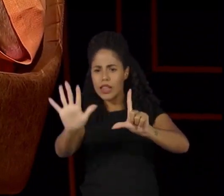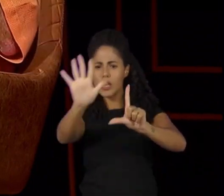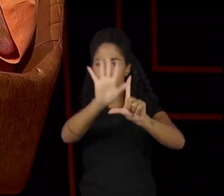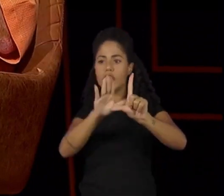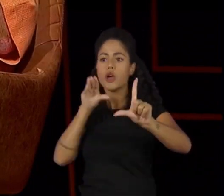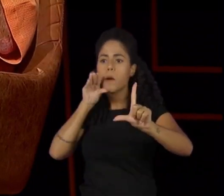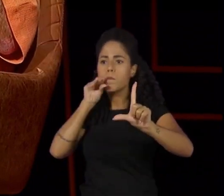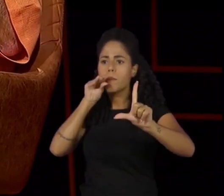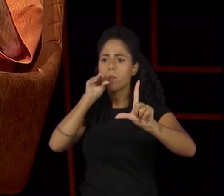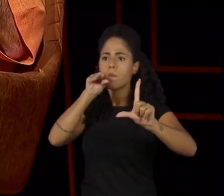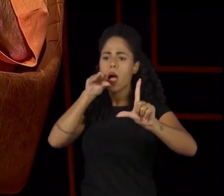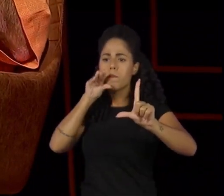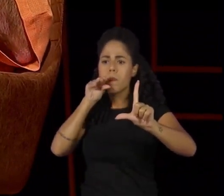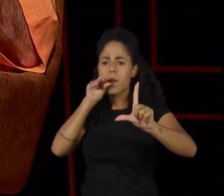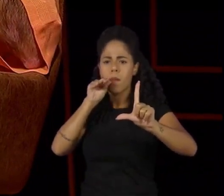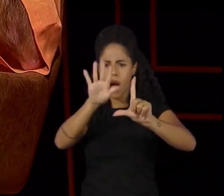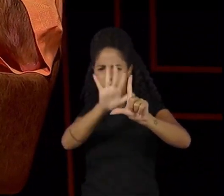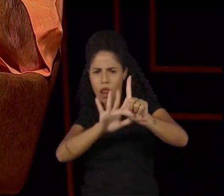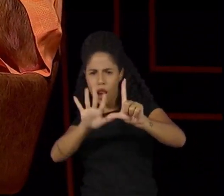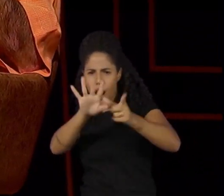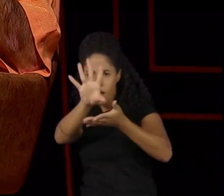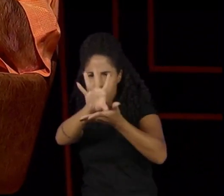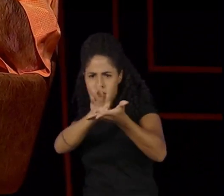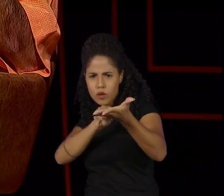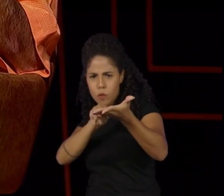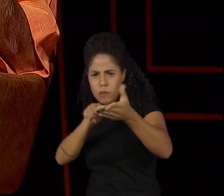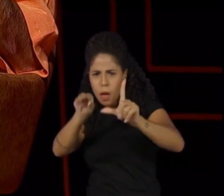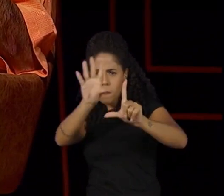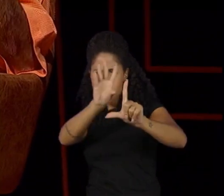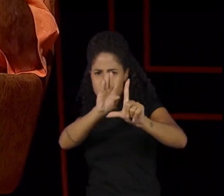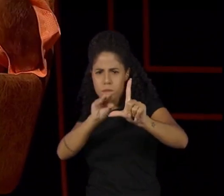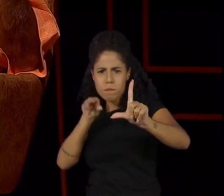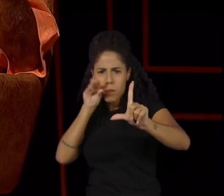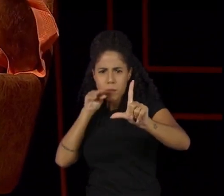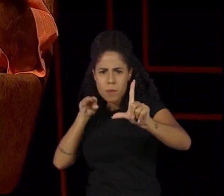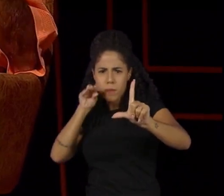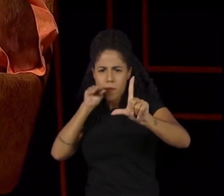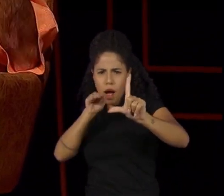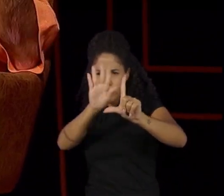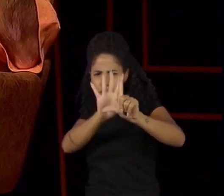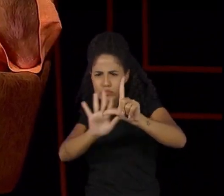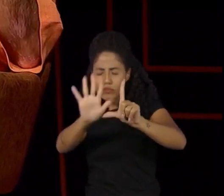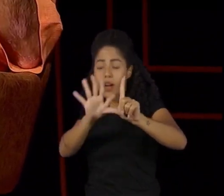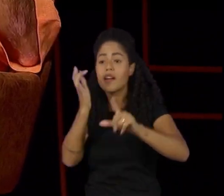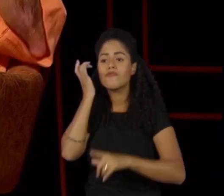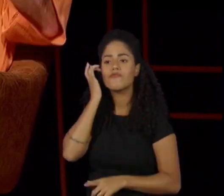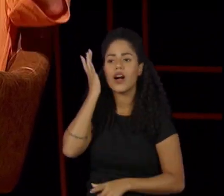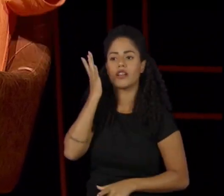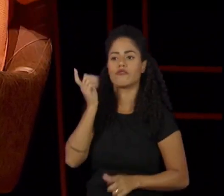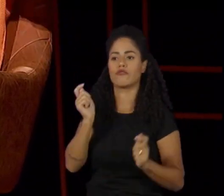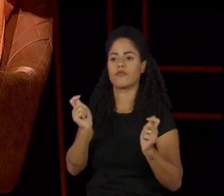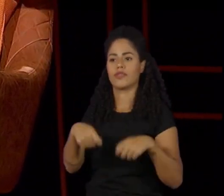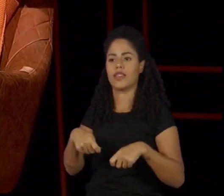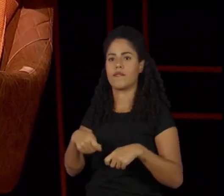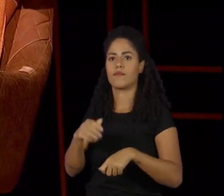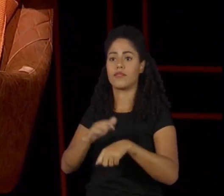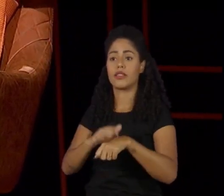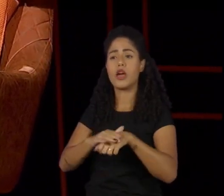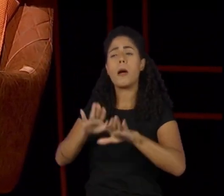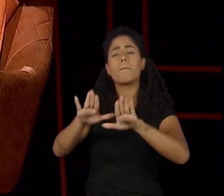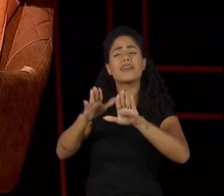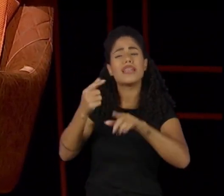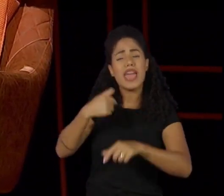boca, corrige o labial, o Pro Tools. Então, fica mais fácil? fazia coisa. Mas quando eu